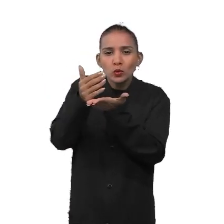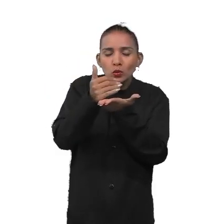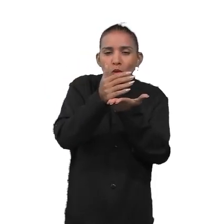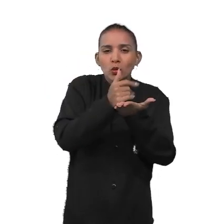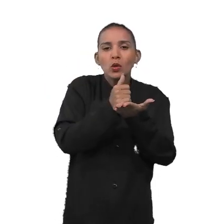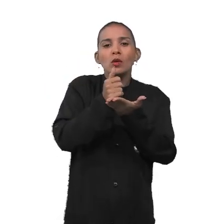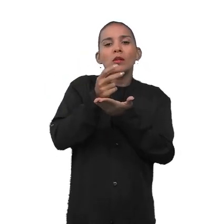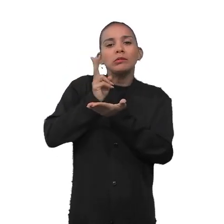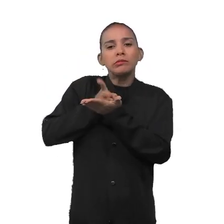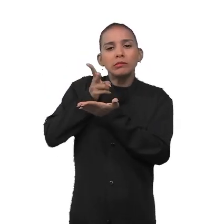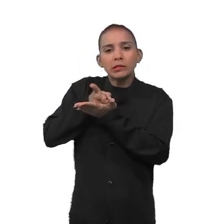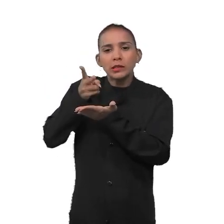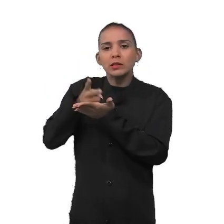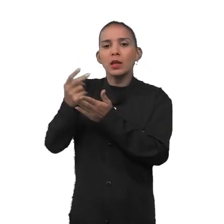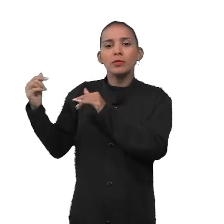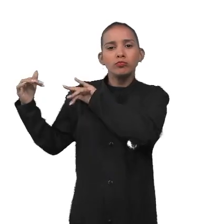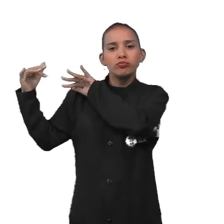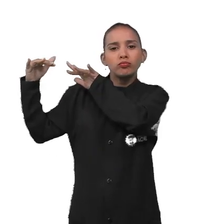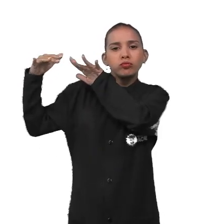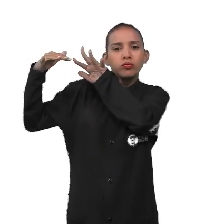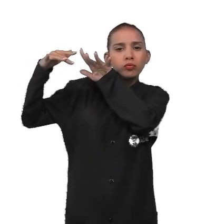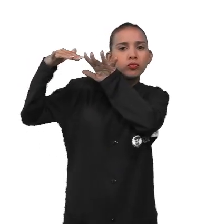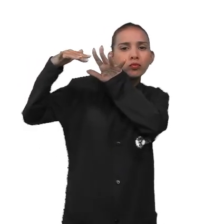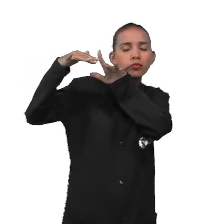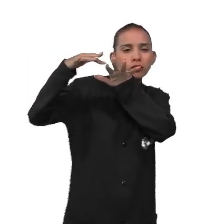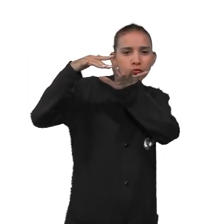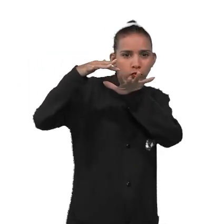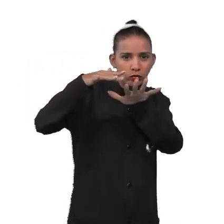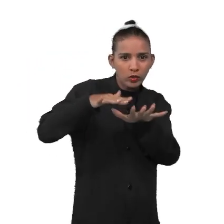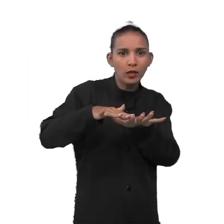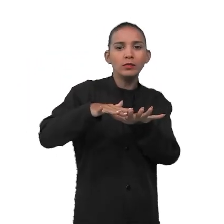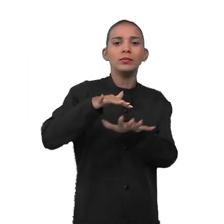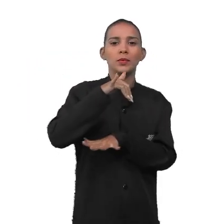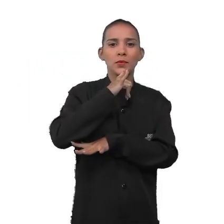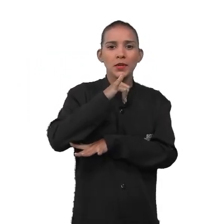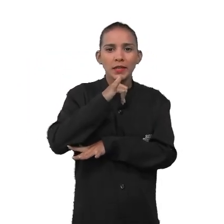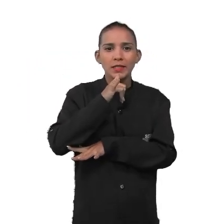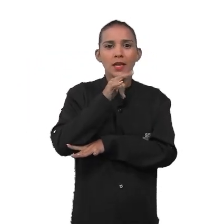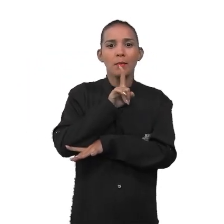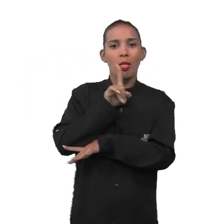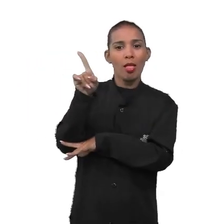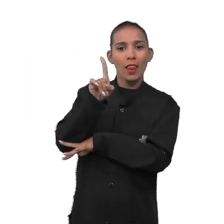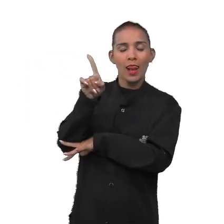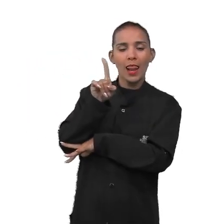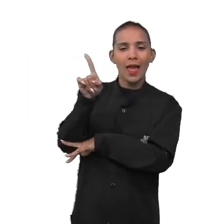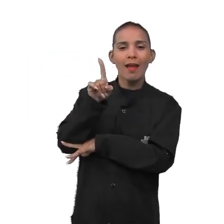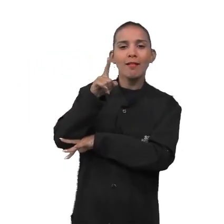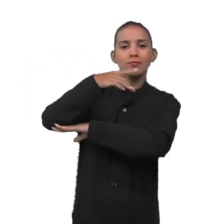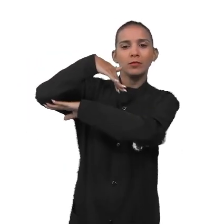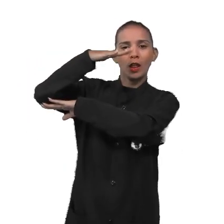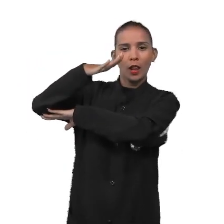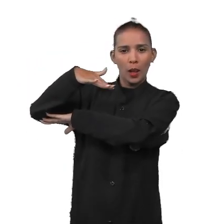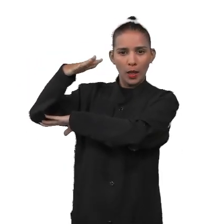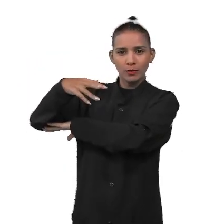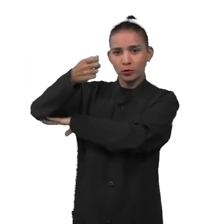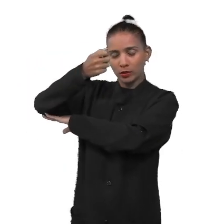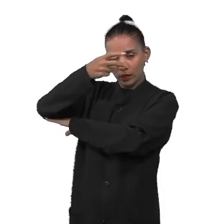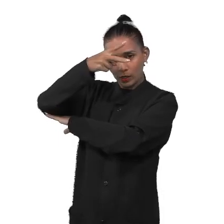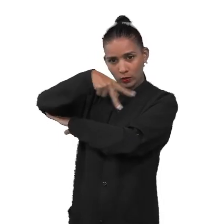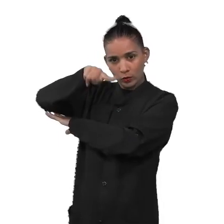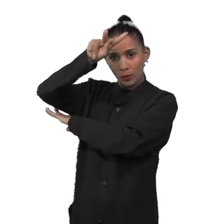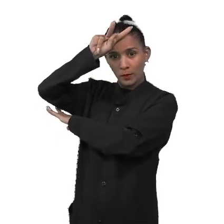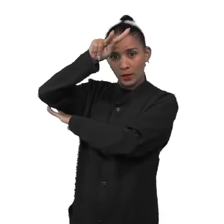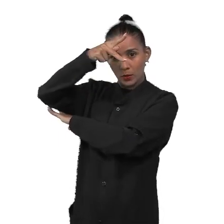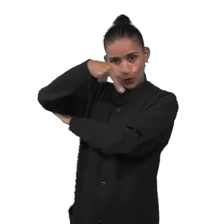vieram principalmente da Cordilheira dos Andes, tá, pessoal? Então, os principais solos do Acre estão distribuídos da